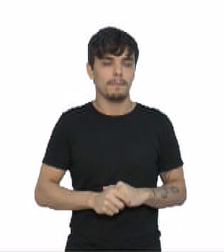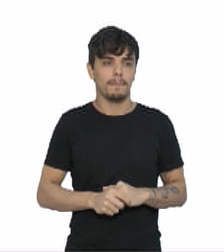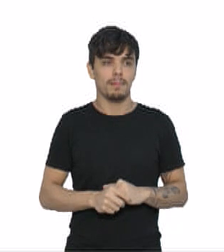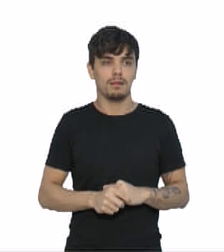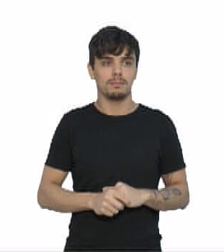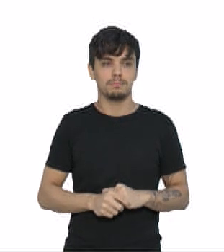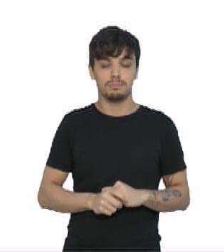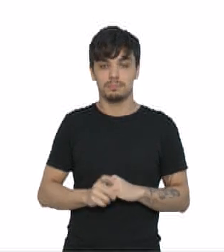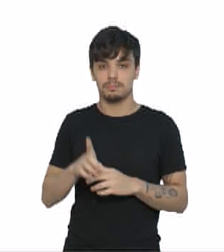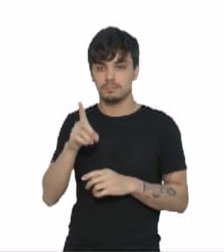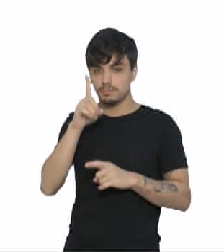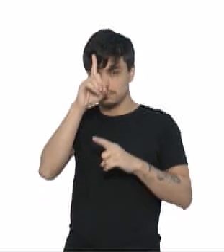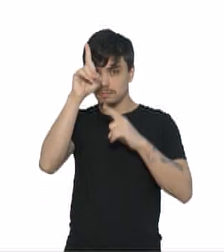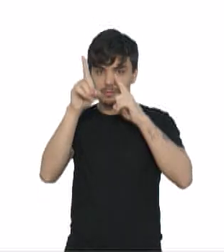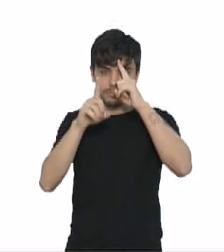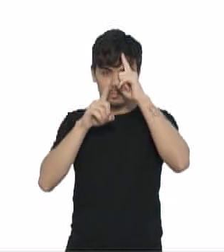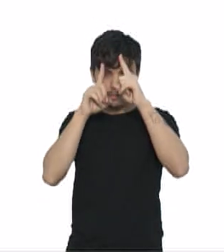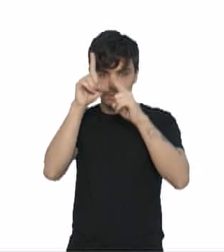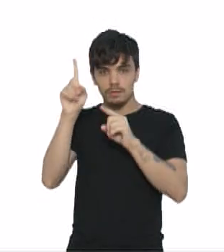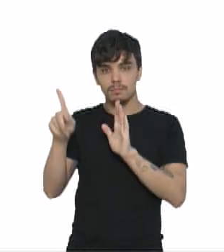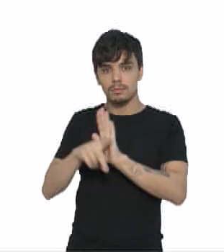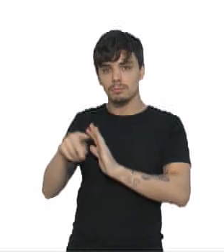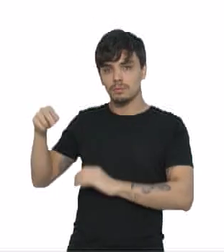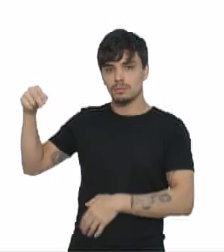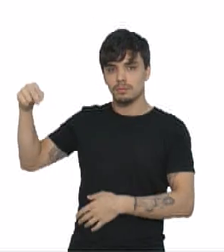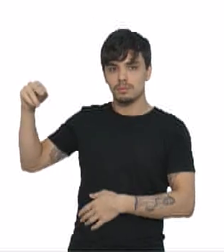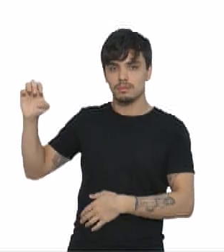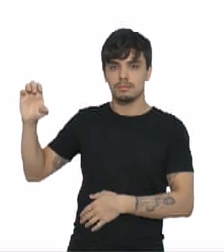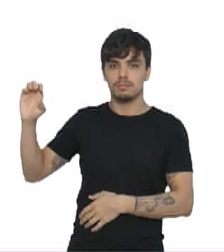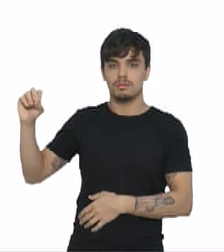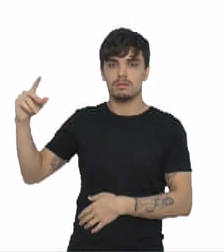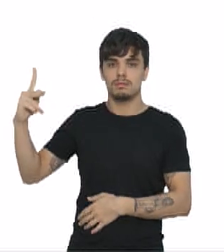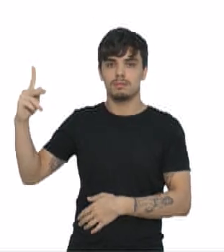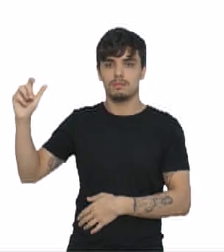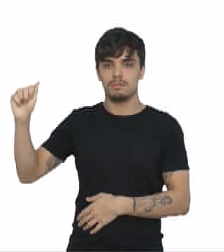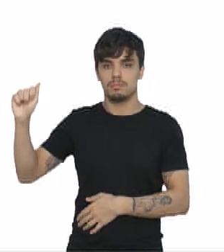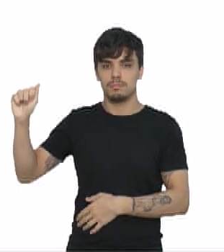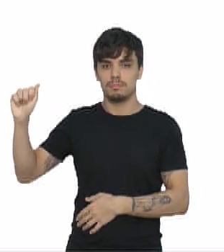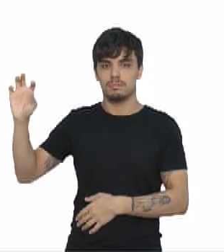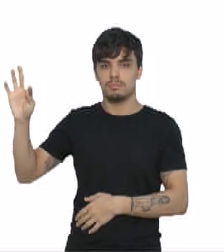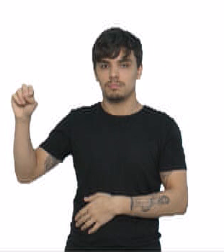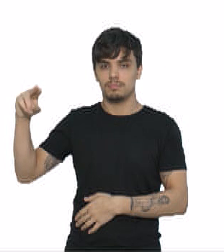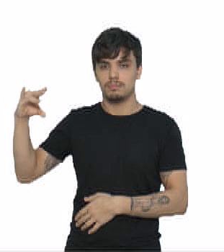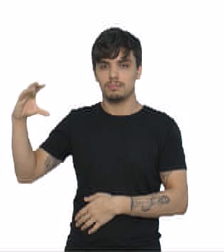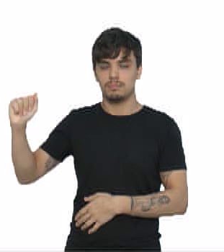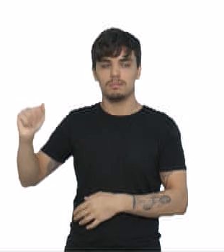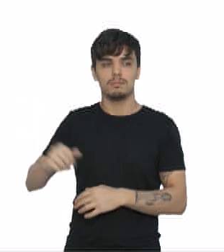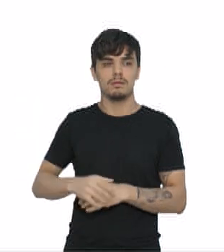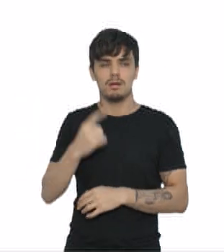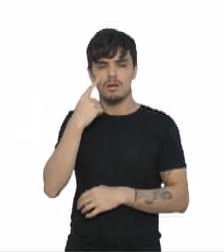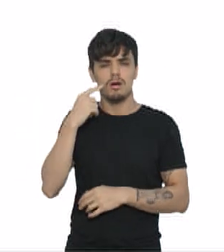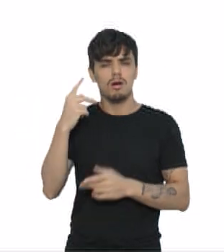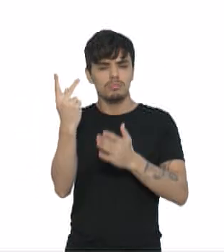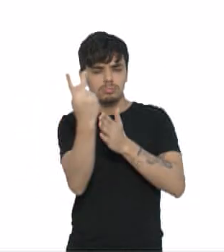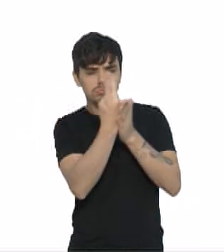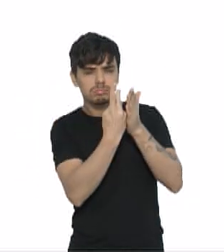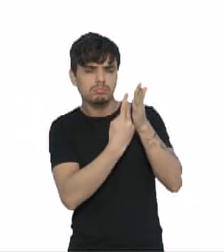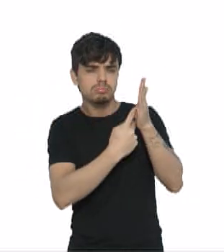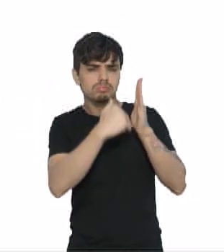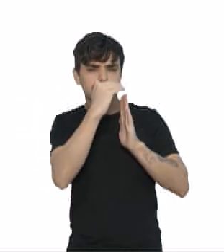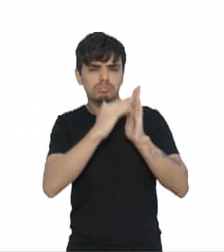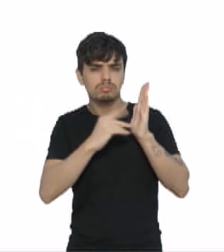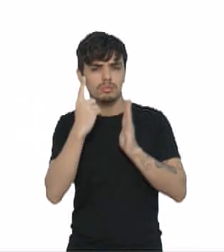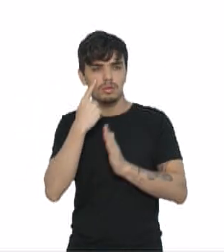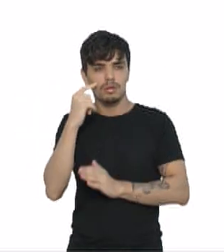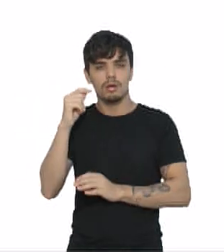é uma ideia neoplatônica. Então olha aqui esse desenho, de que os planetas estão aí